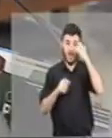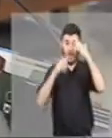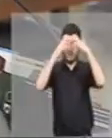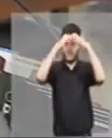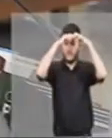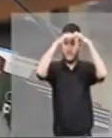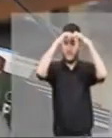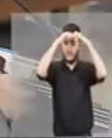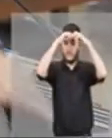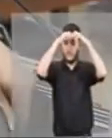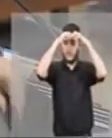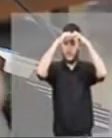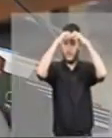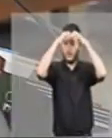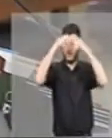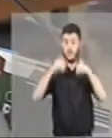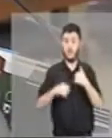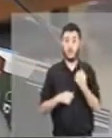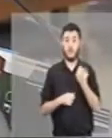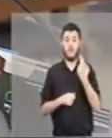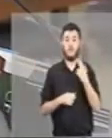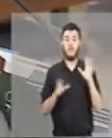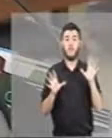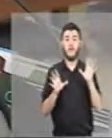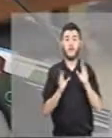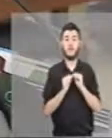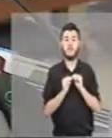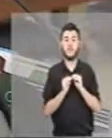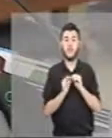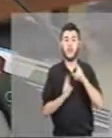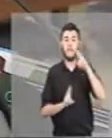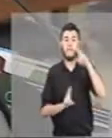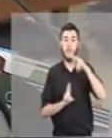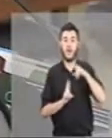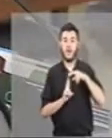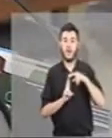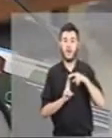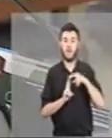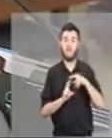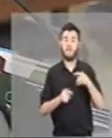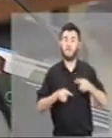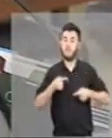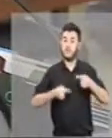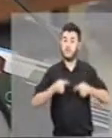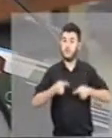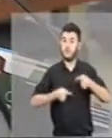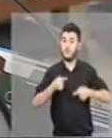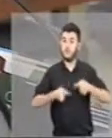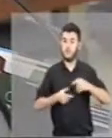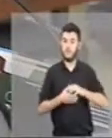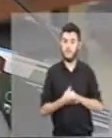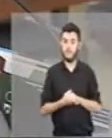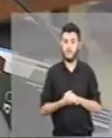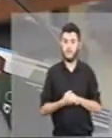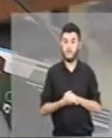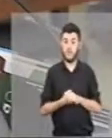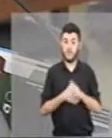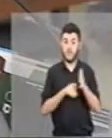eu resumo em um parágrafo o que está em discussão. No âmbito de uma